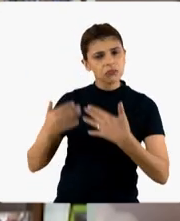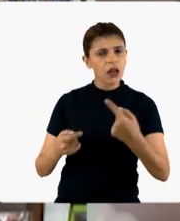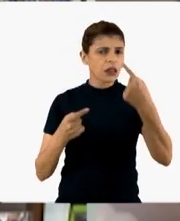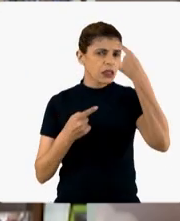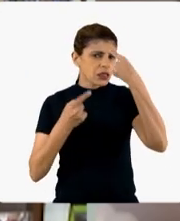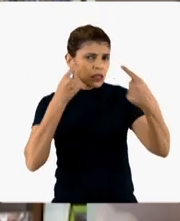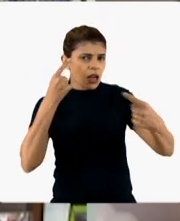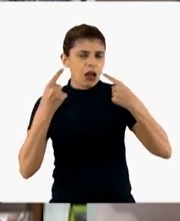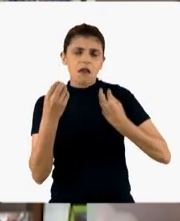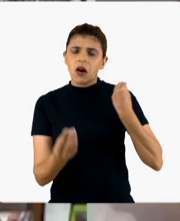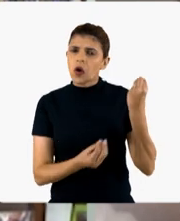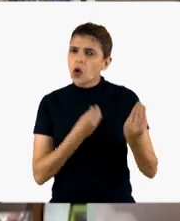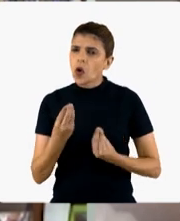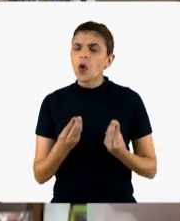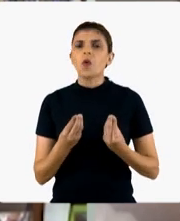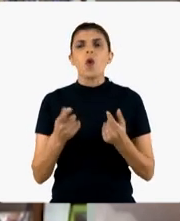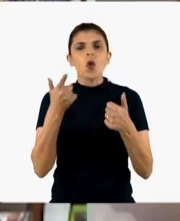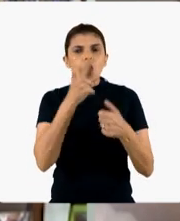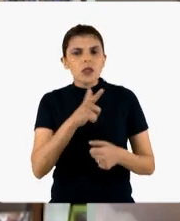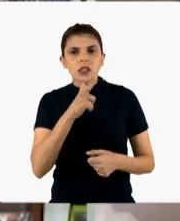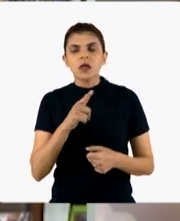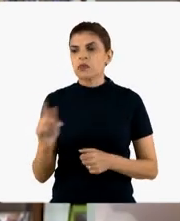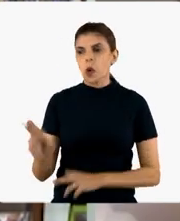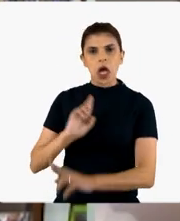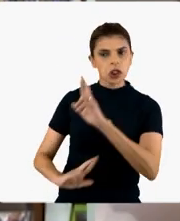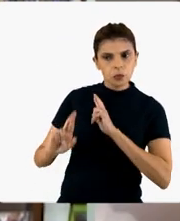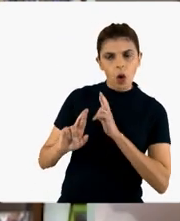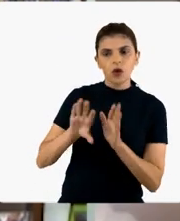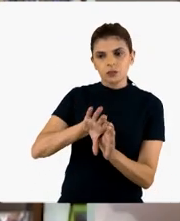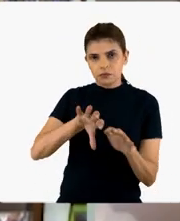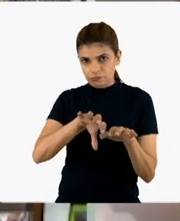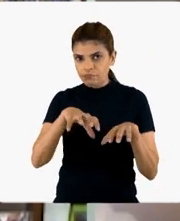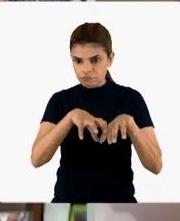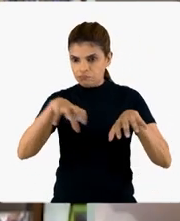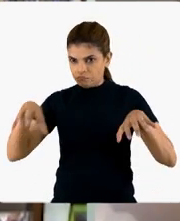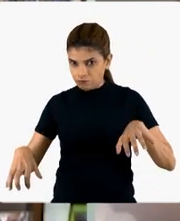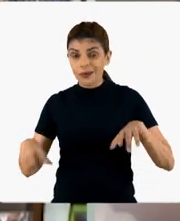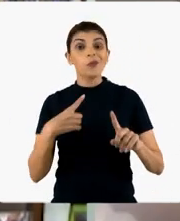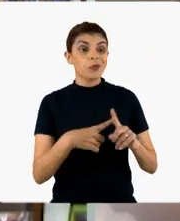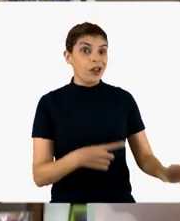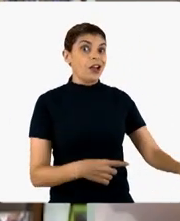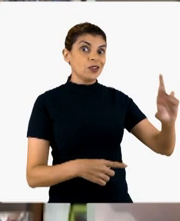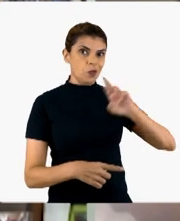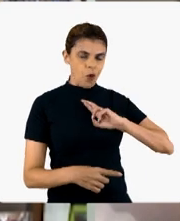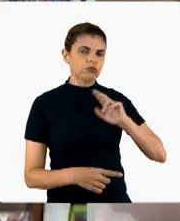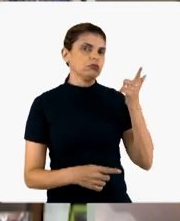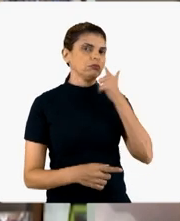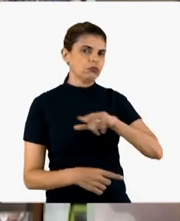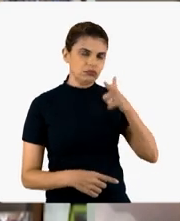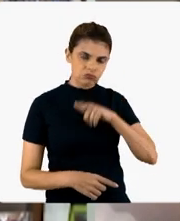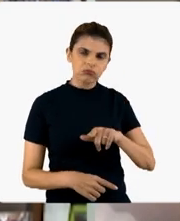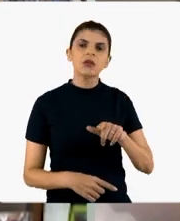Legal, eu acho que essa ideia de estratificar um pouco quem não responde, ela faz todo sentido, né? Porque a